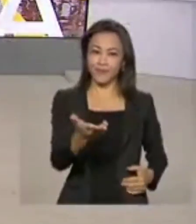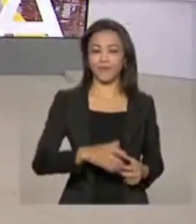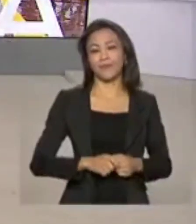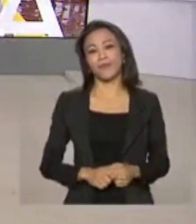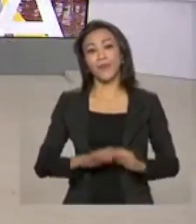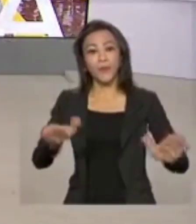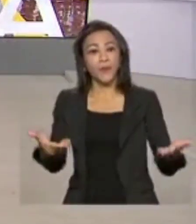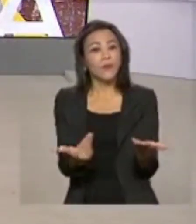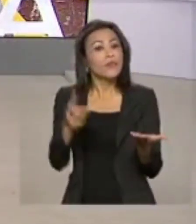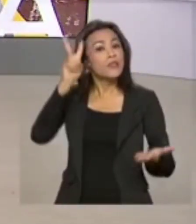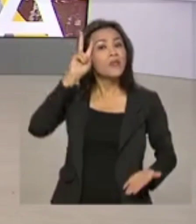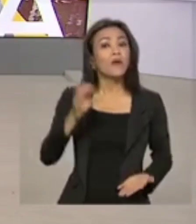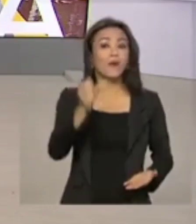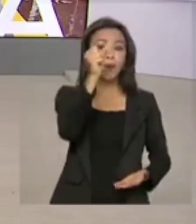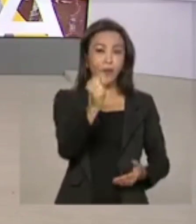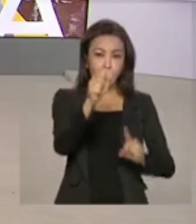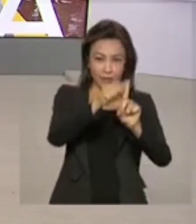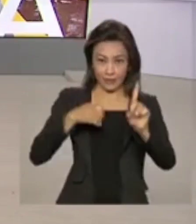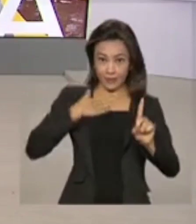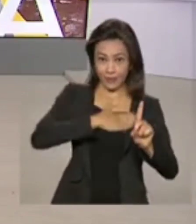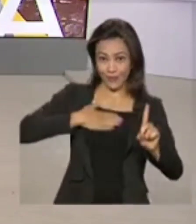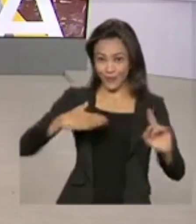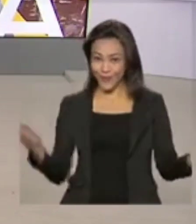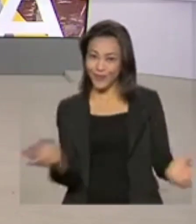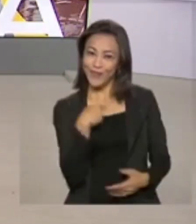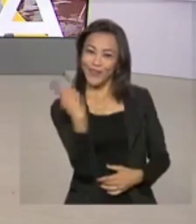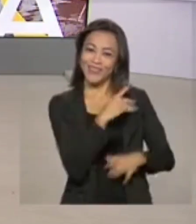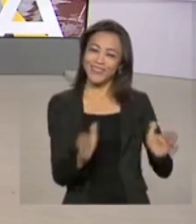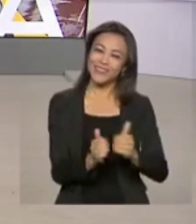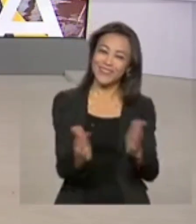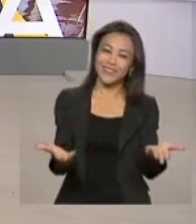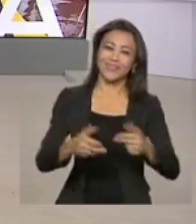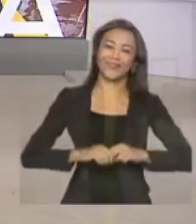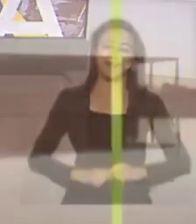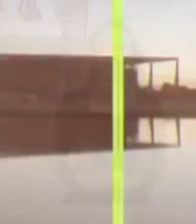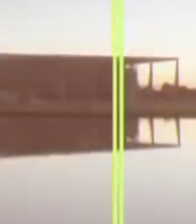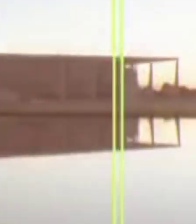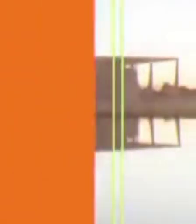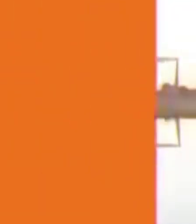Segunda-feira, 8 de agosto, o Brasil em Dia já está no ar.